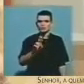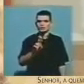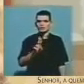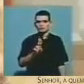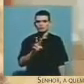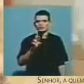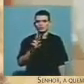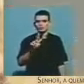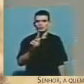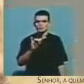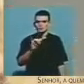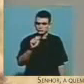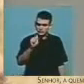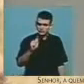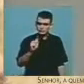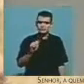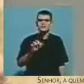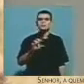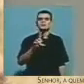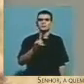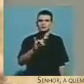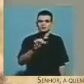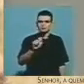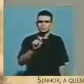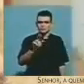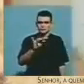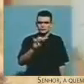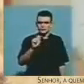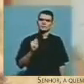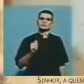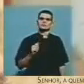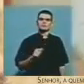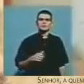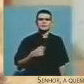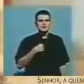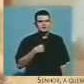de Pentecostes, nem que fosse sozinho,